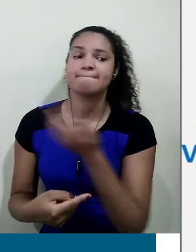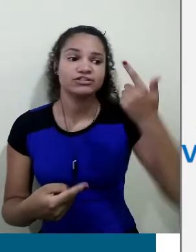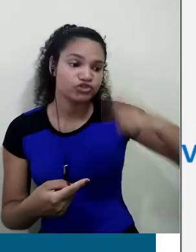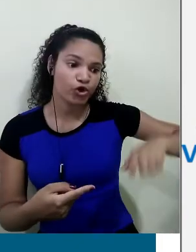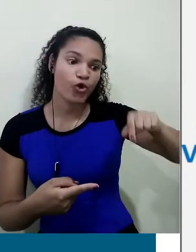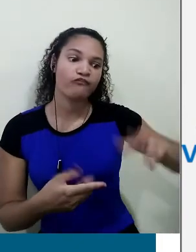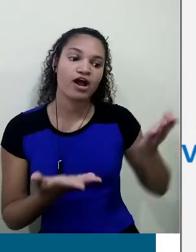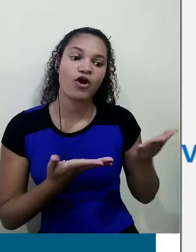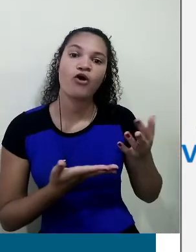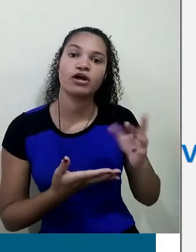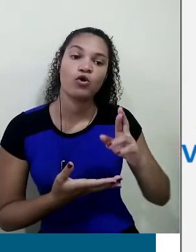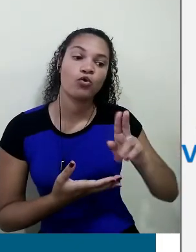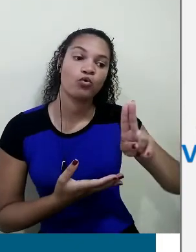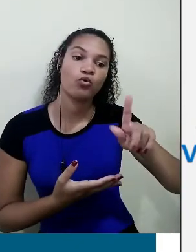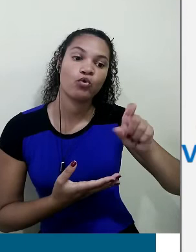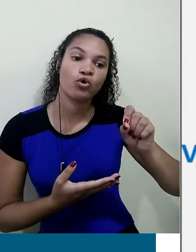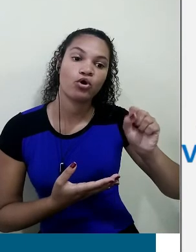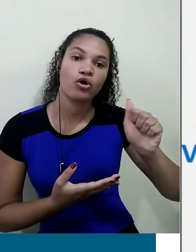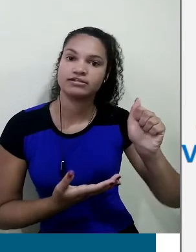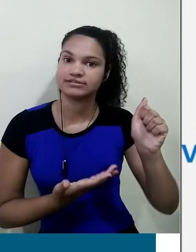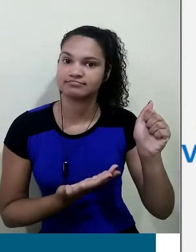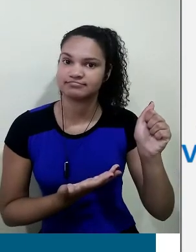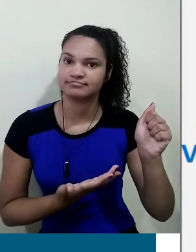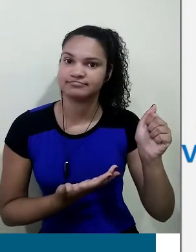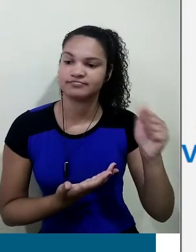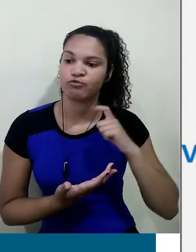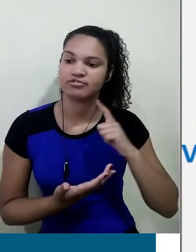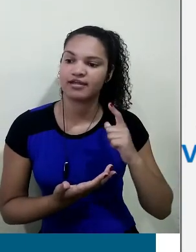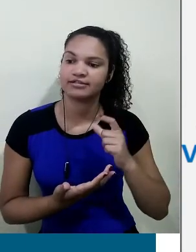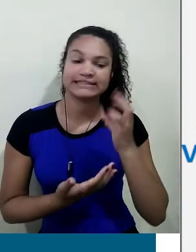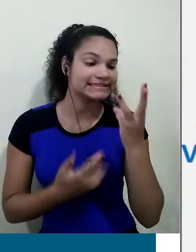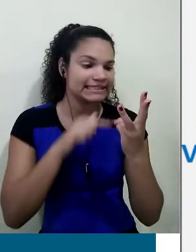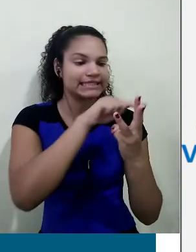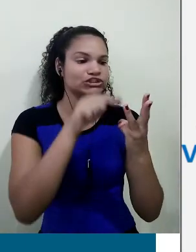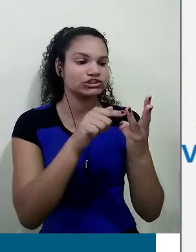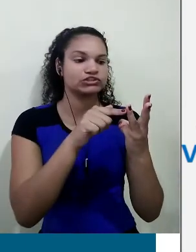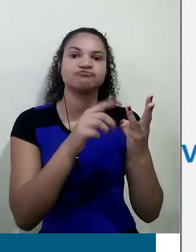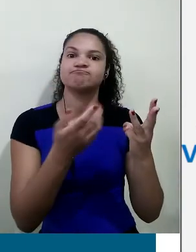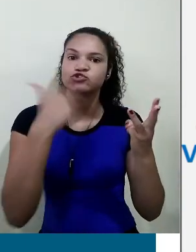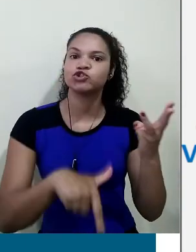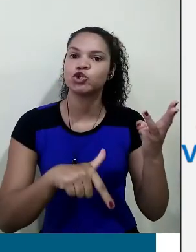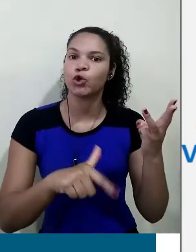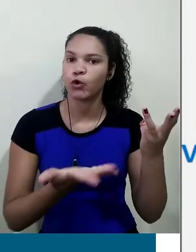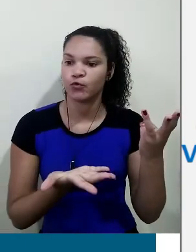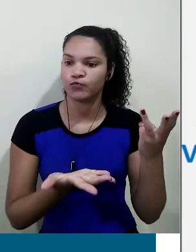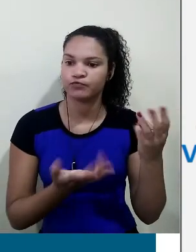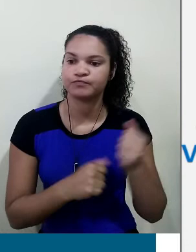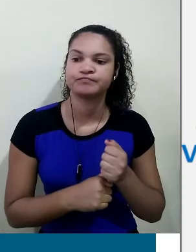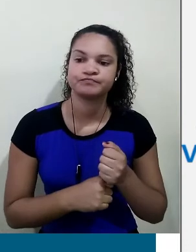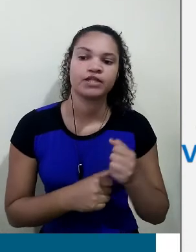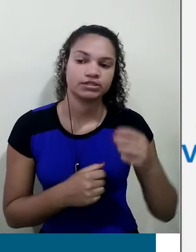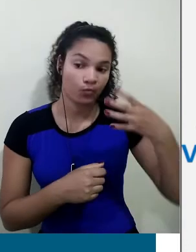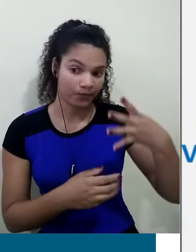amarelas e foram contados quando nós contamos os indivíduos com sementes rugosas. Por isso, nós temos que diminuir